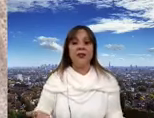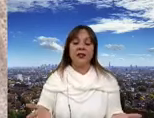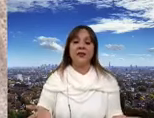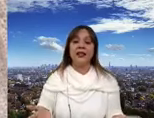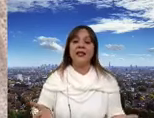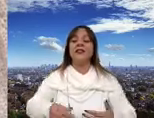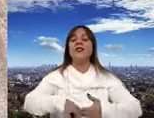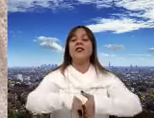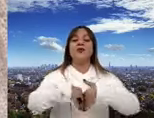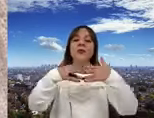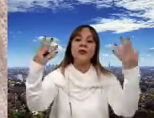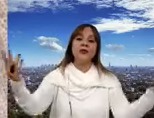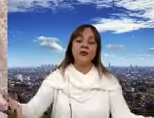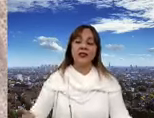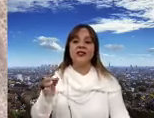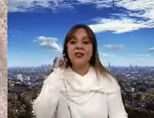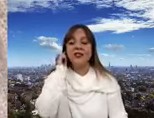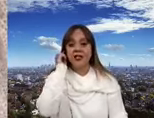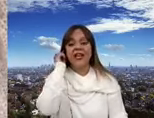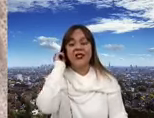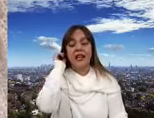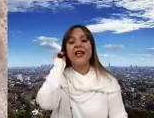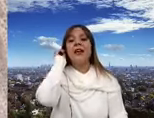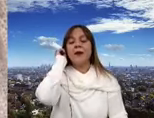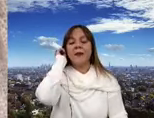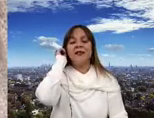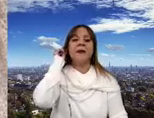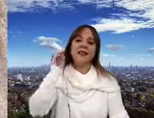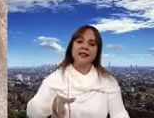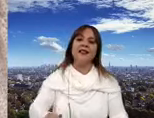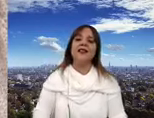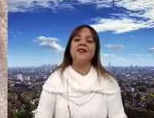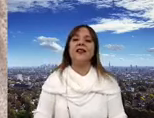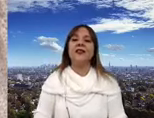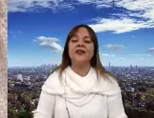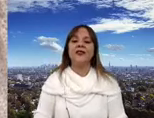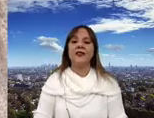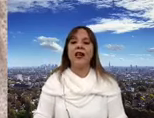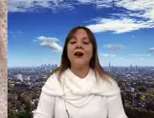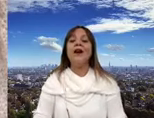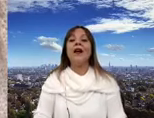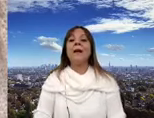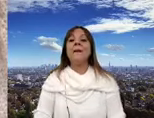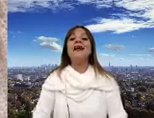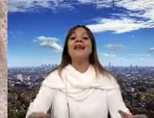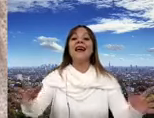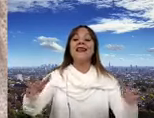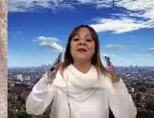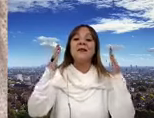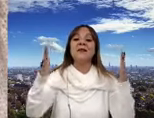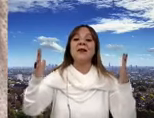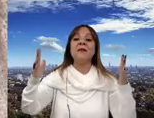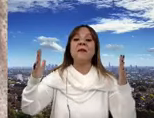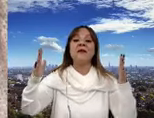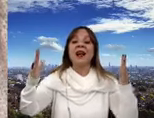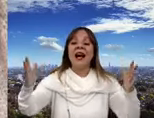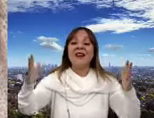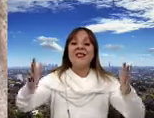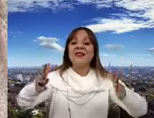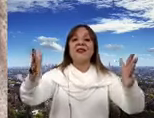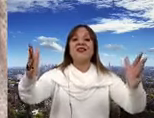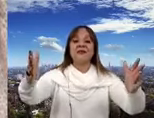isso, que tem gente do mundo todo assistindo a gente, né? Para participar tem que ser aqui do território nacional. Mas, queria mandar um beijo lá para Portugal, Santa Fé